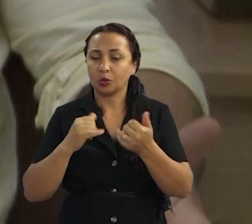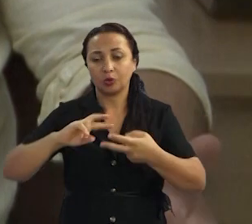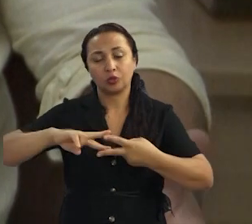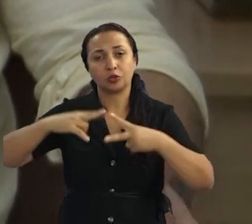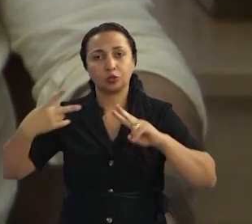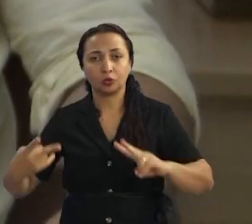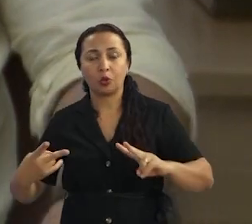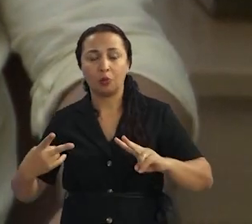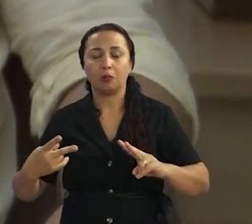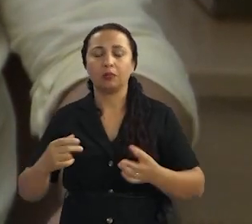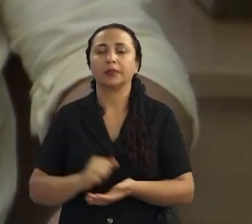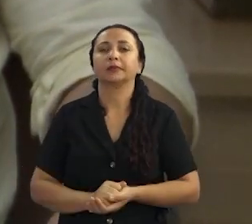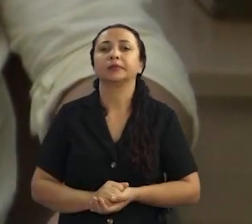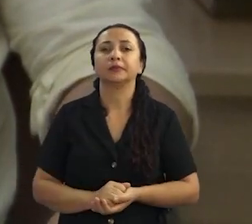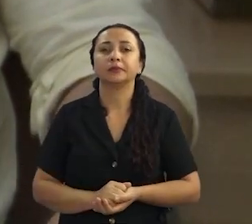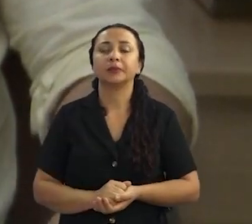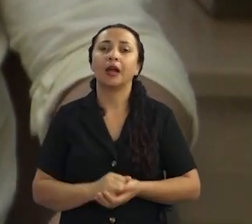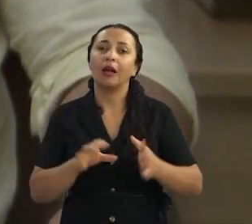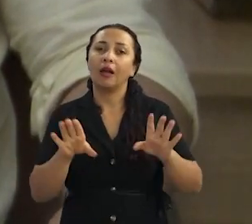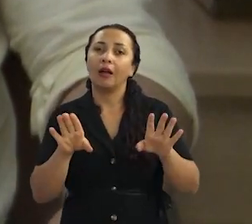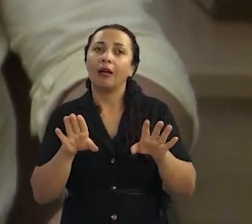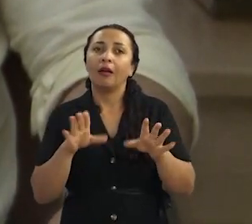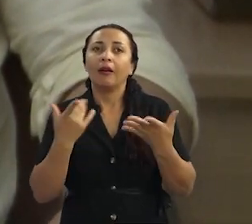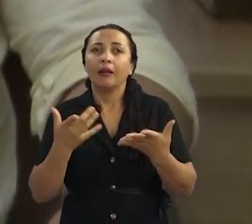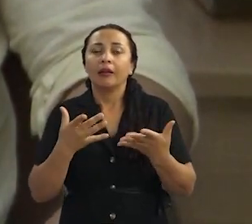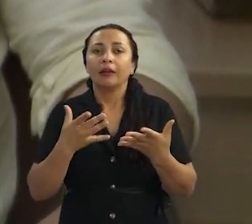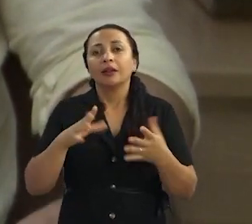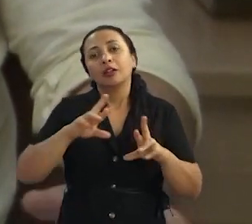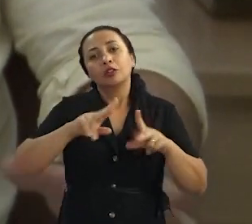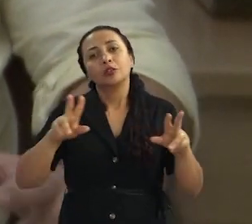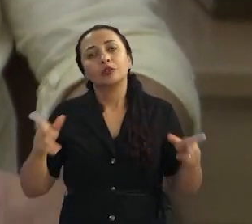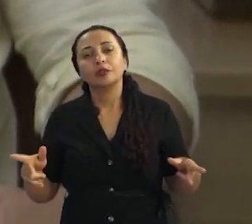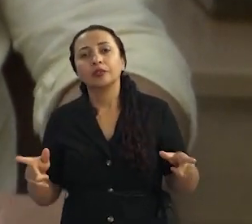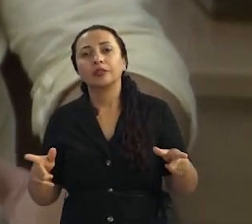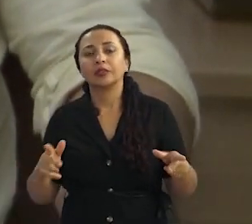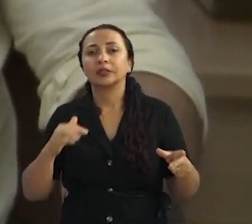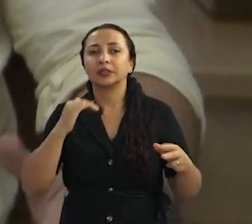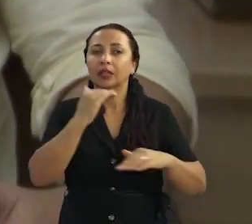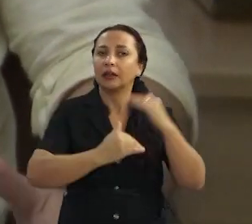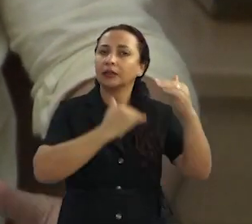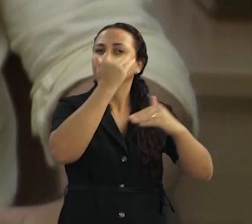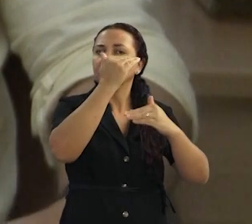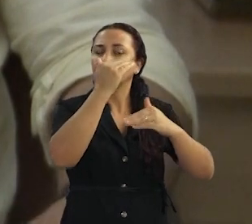do genoma de 400 pacientes, e com